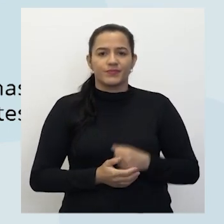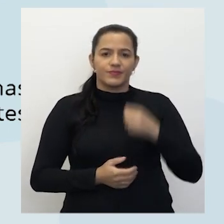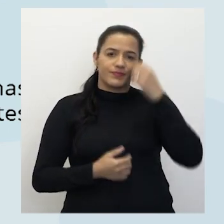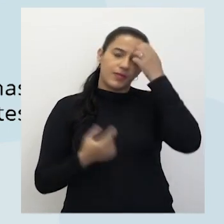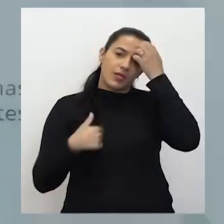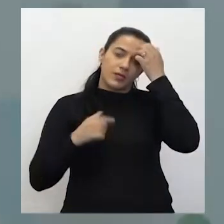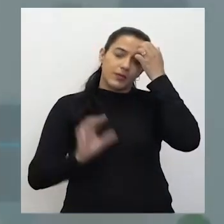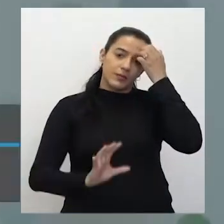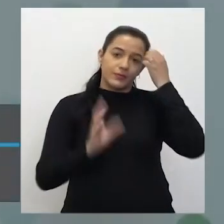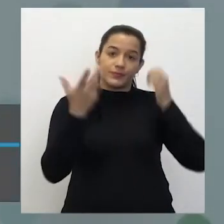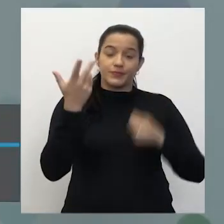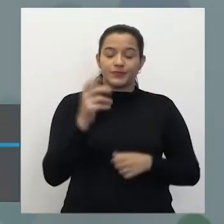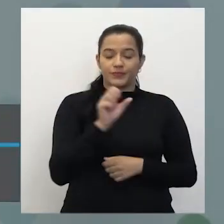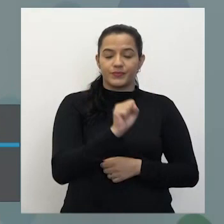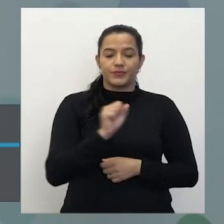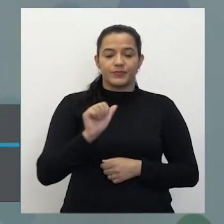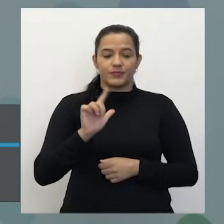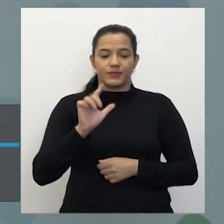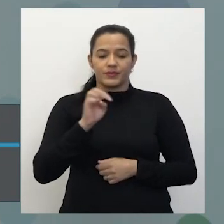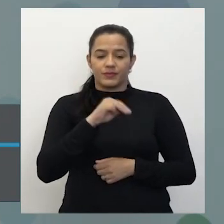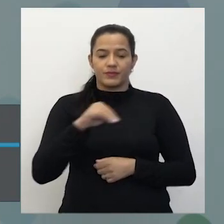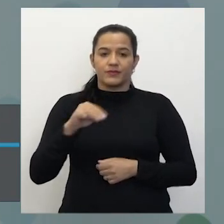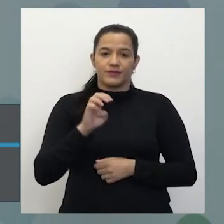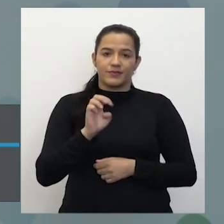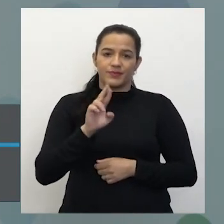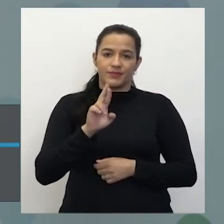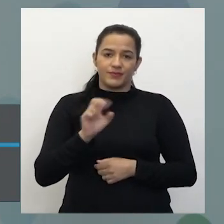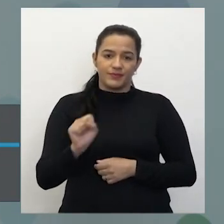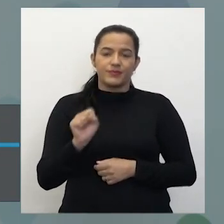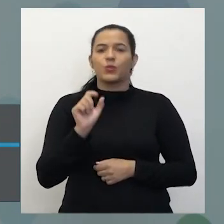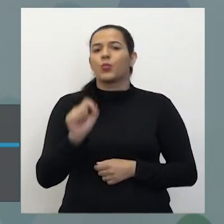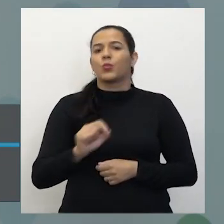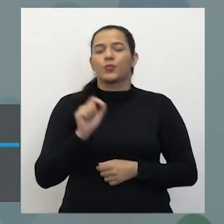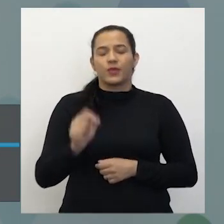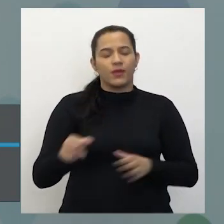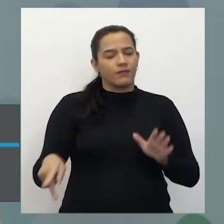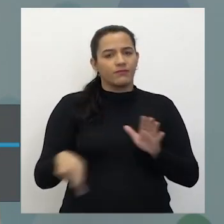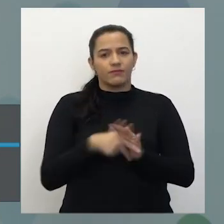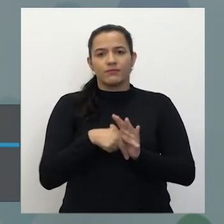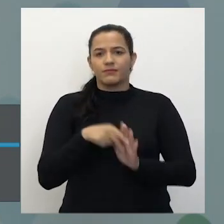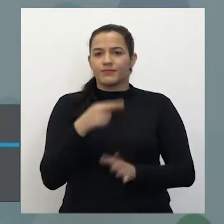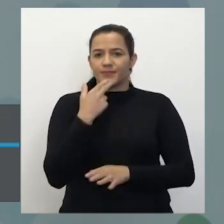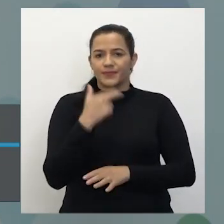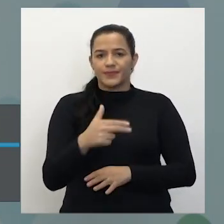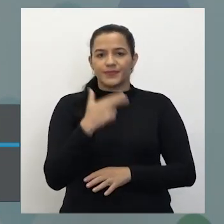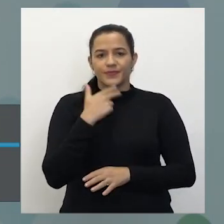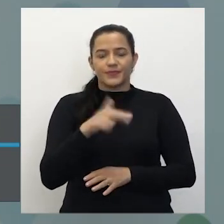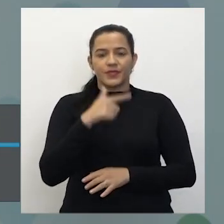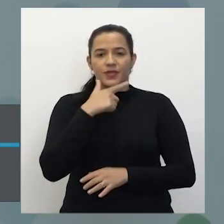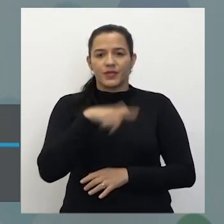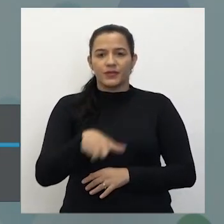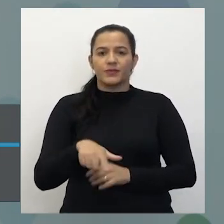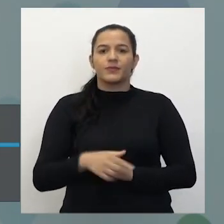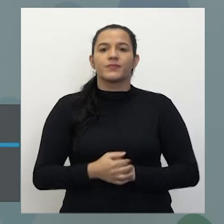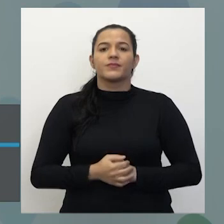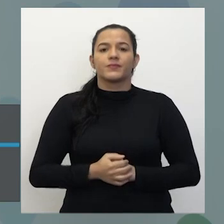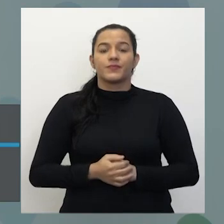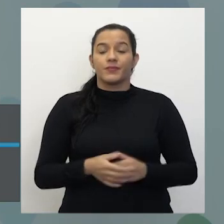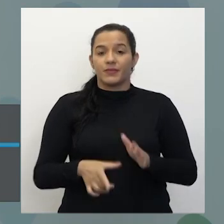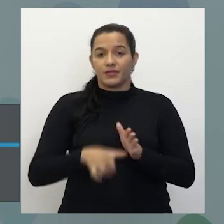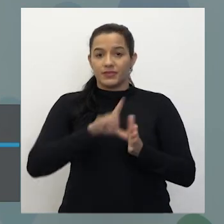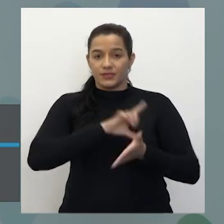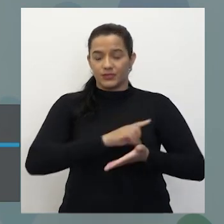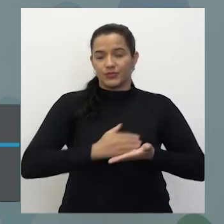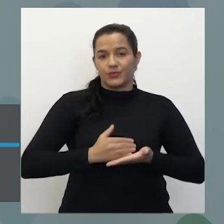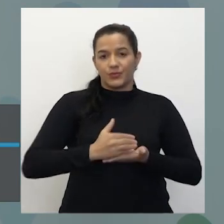slammers. Vamos juntar duas linguagens e descobrir que essas linguagens têm muito mais em comum do que vocês podem imaginar. Mas antes de eu começar